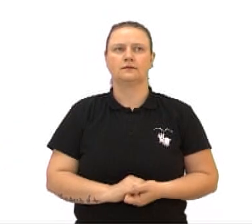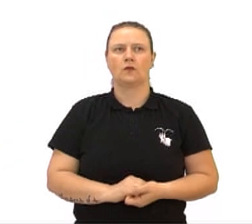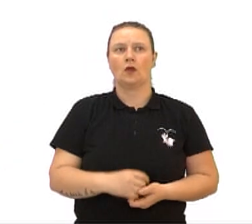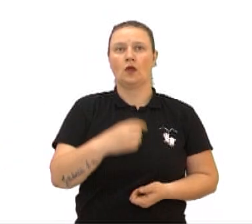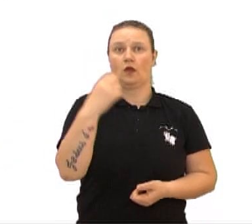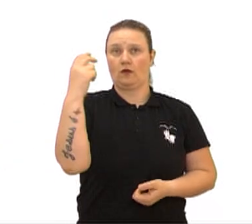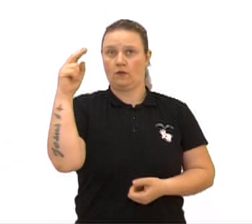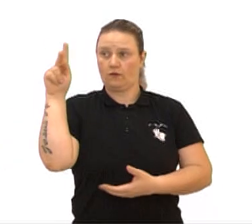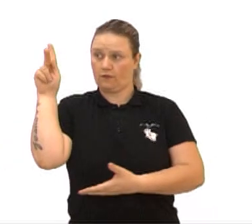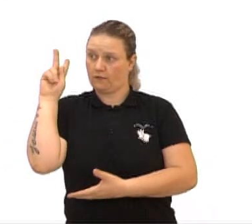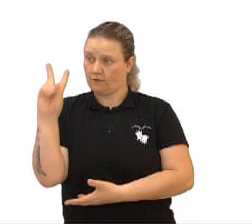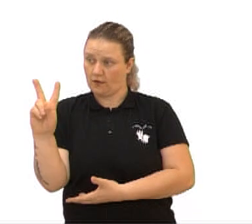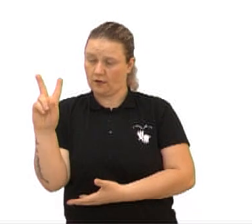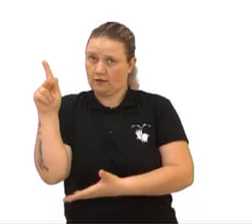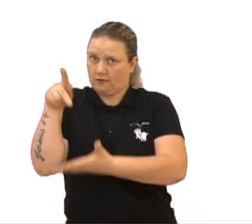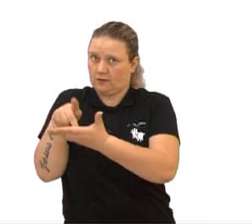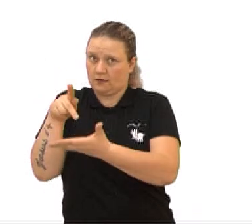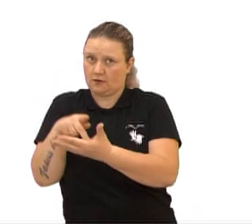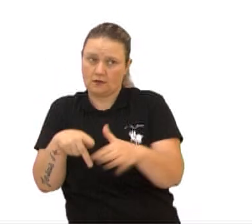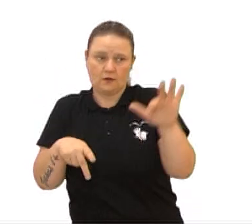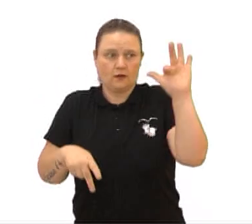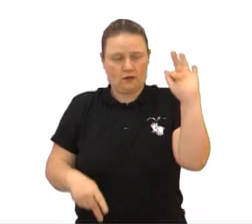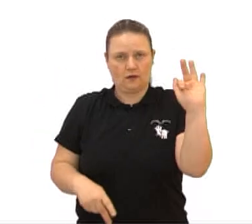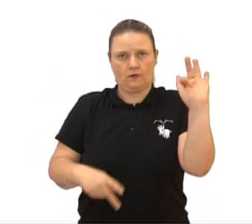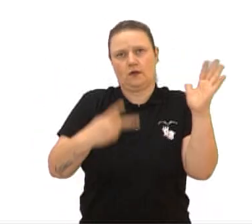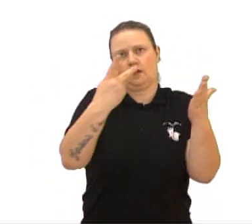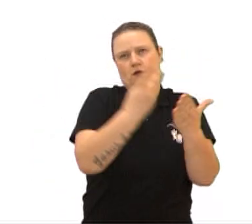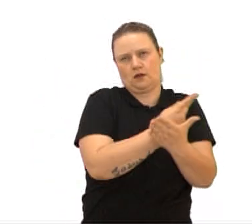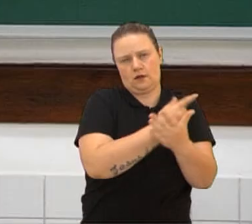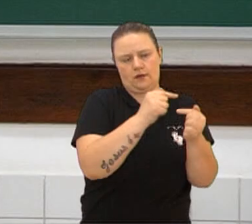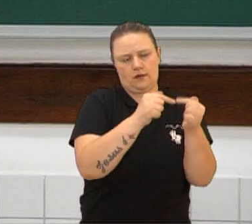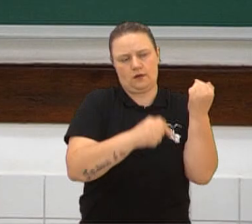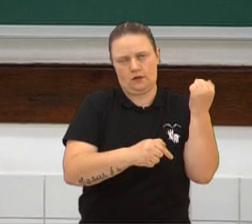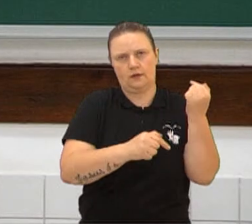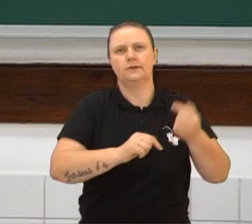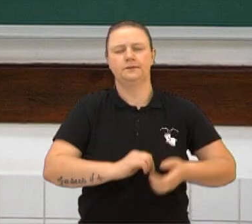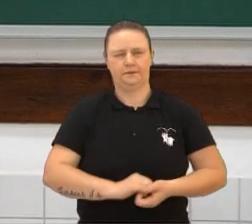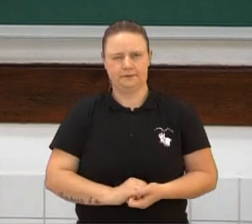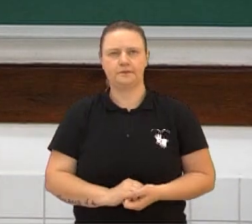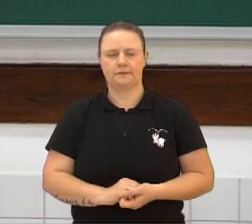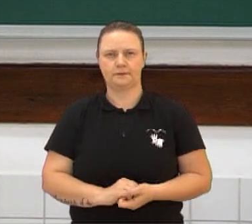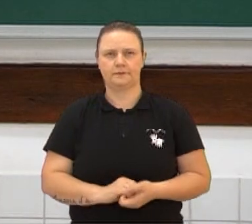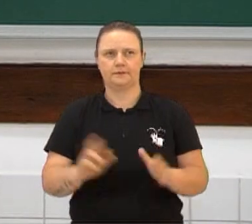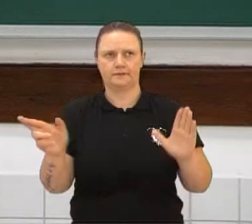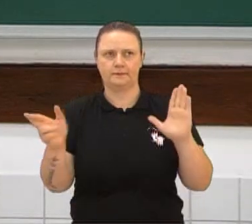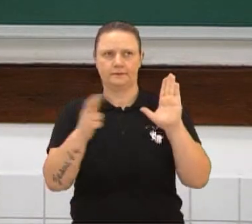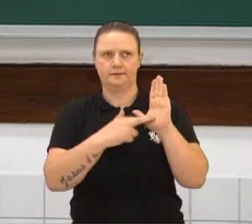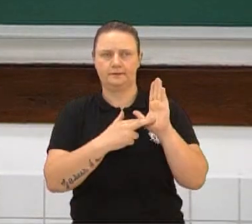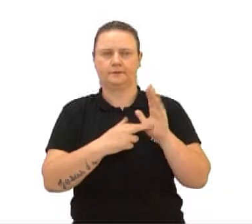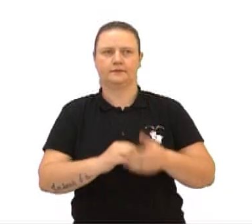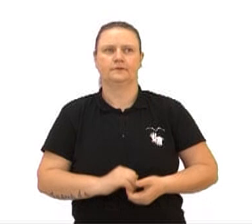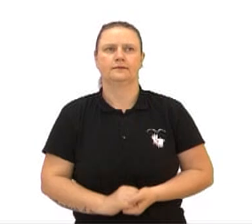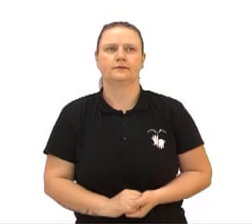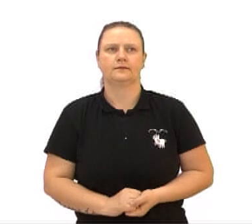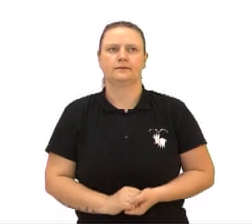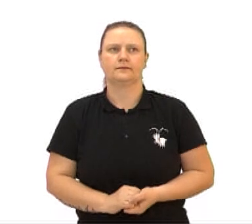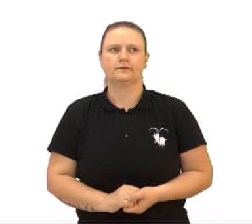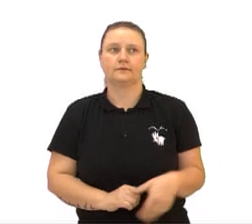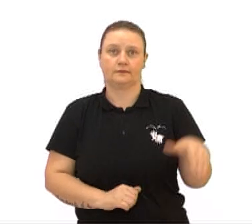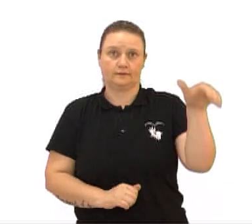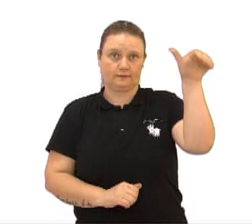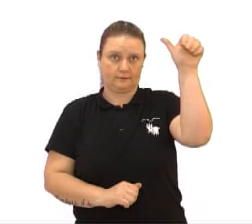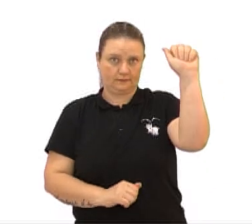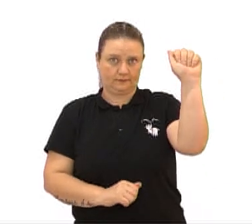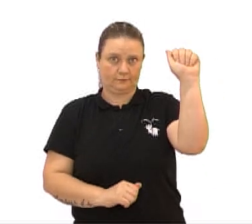verdadeiro ou F para falso. Então, vocês vão assinalar, né? V para verdadeiro, F para falso. Letra A. El español